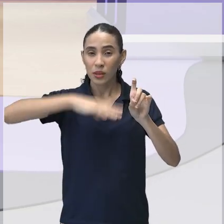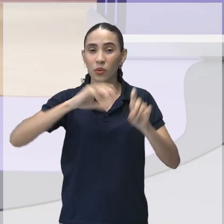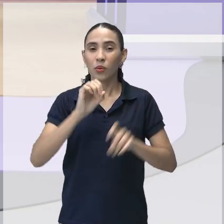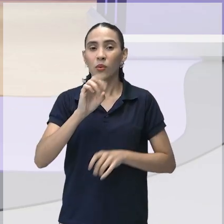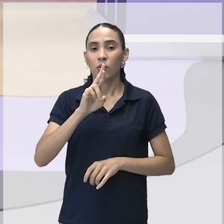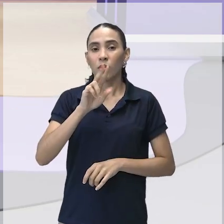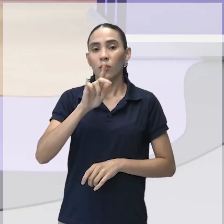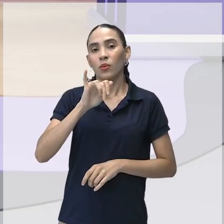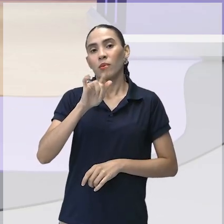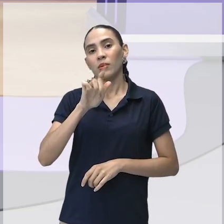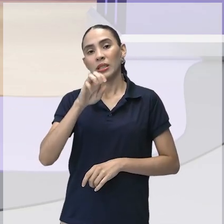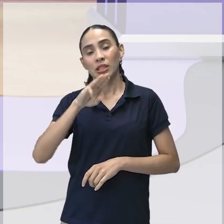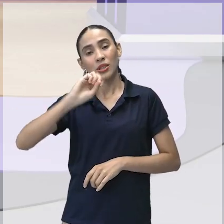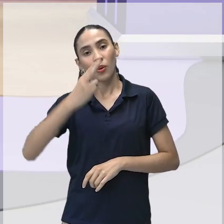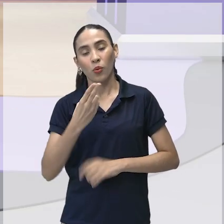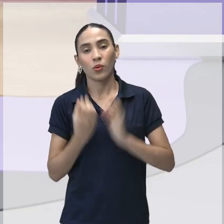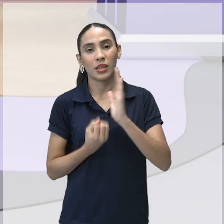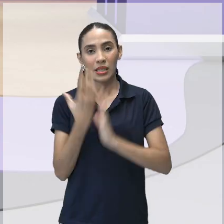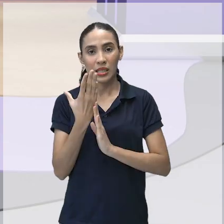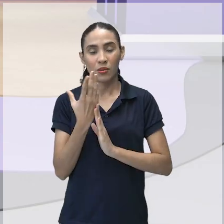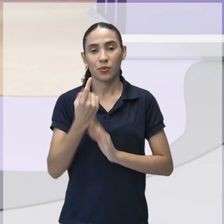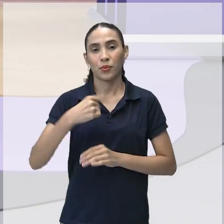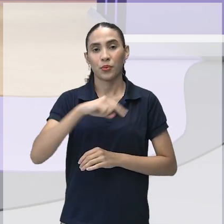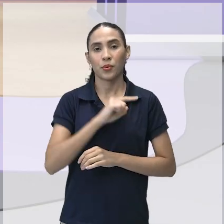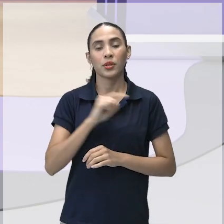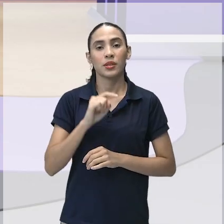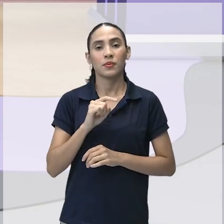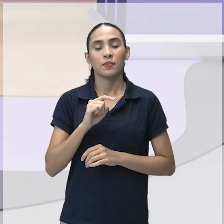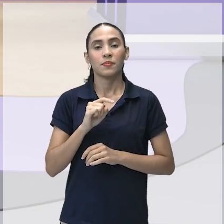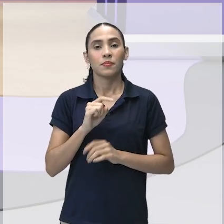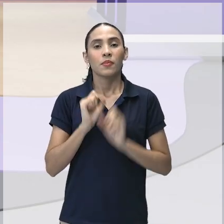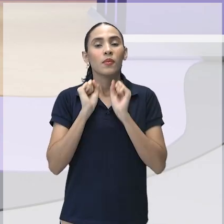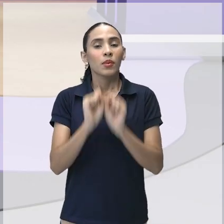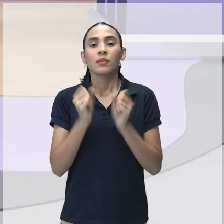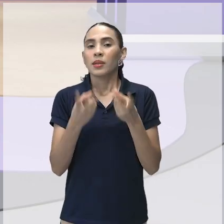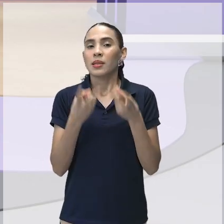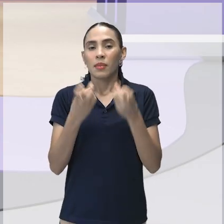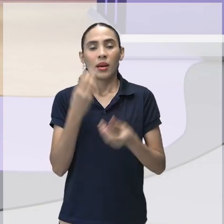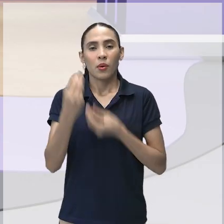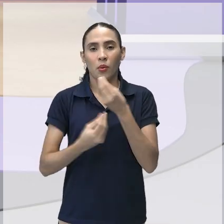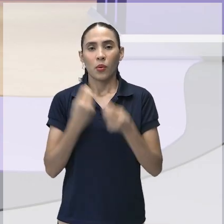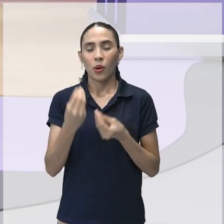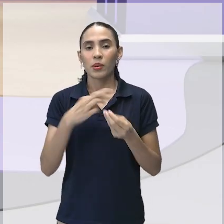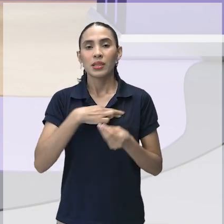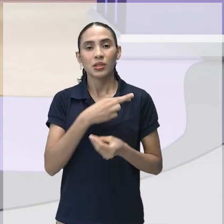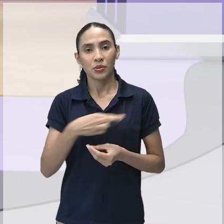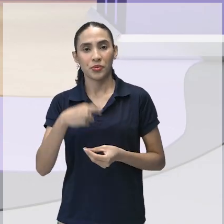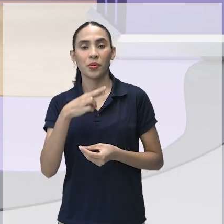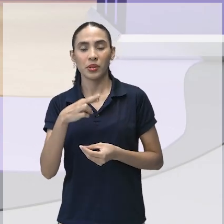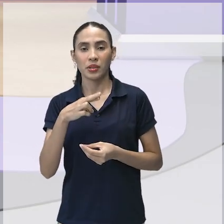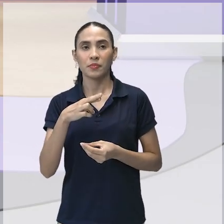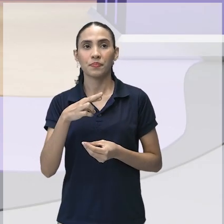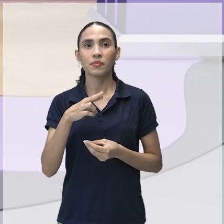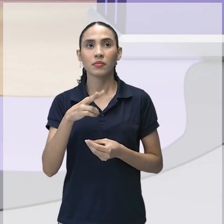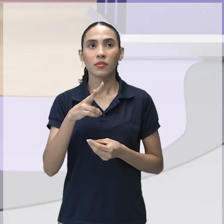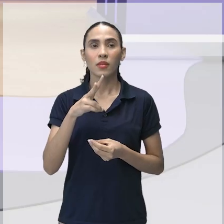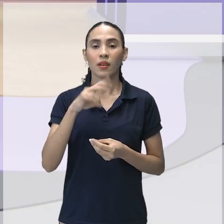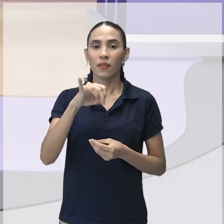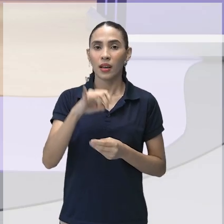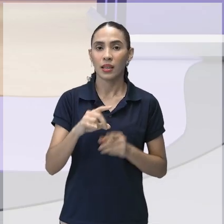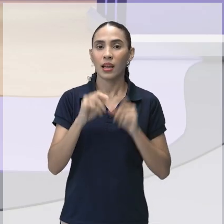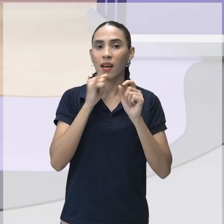origem, ou mitos da criação, a gente vê nós podemos perceber como as religiões elas